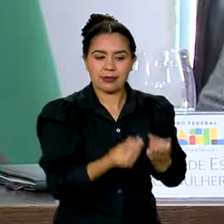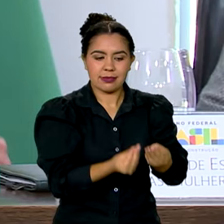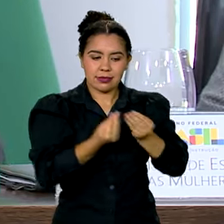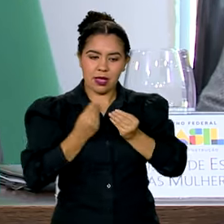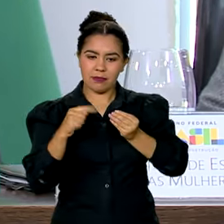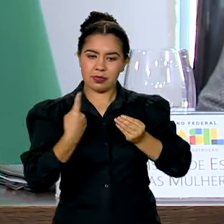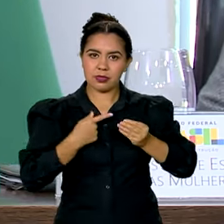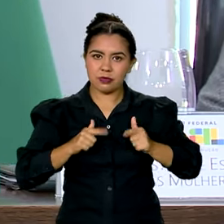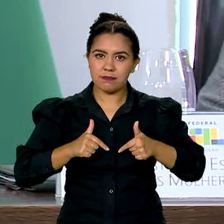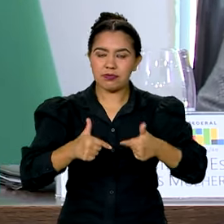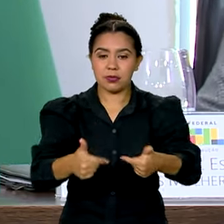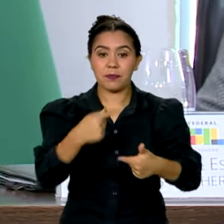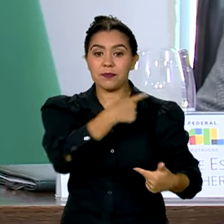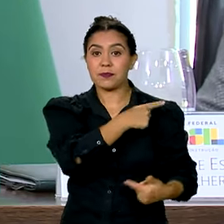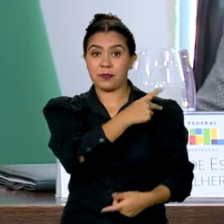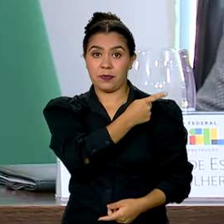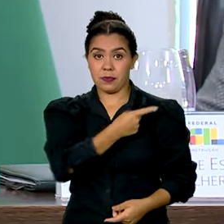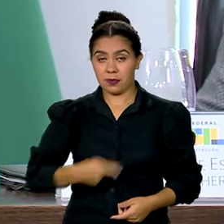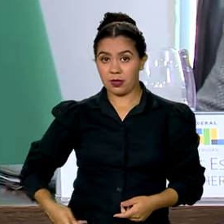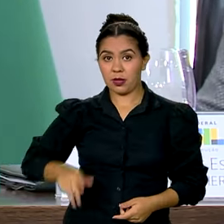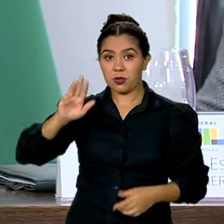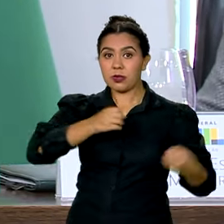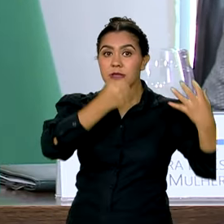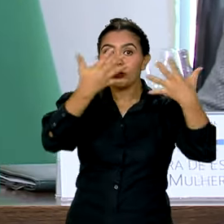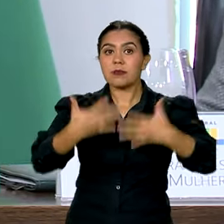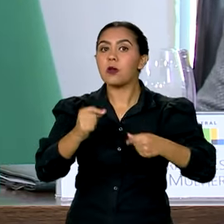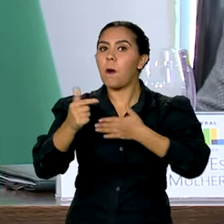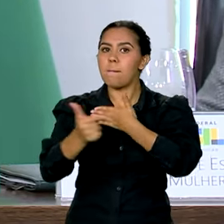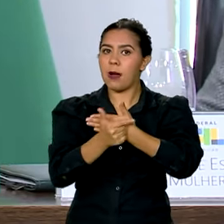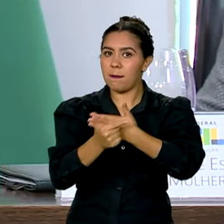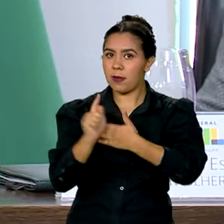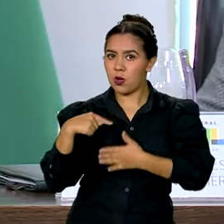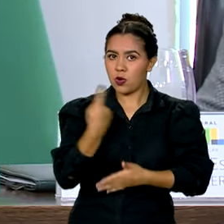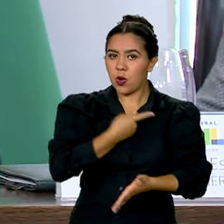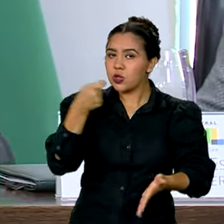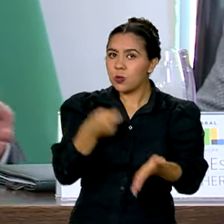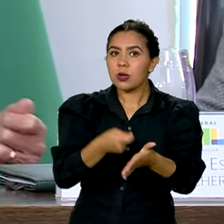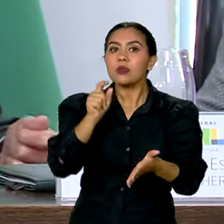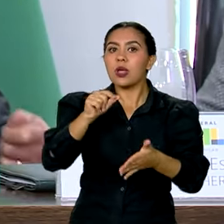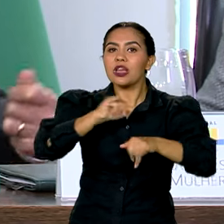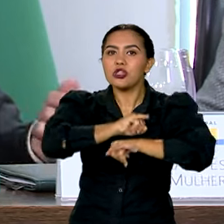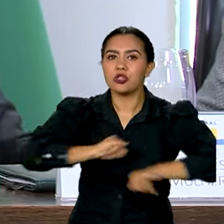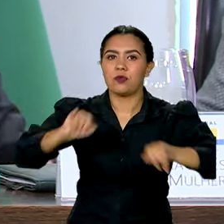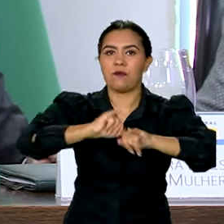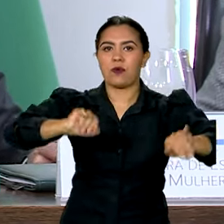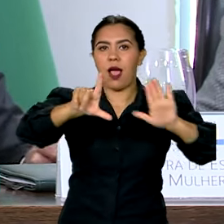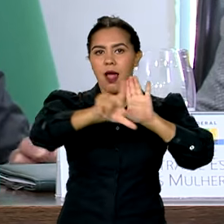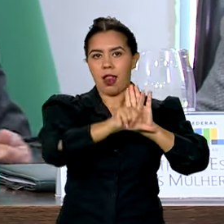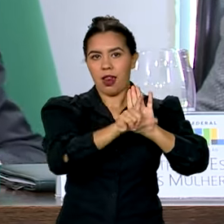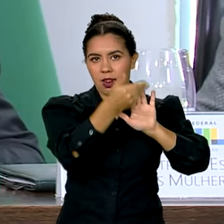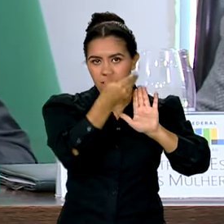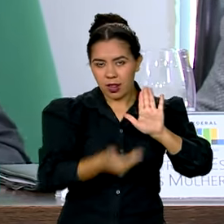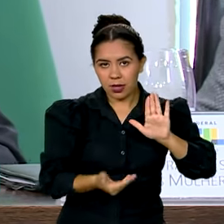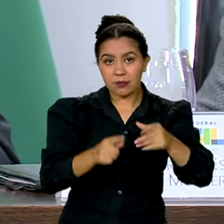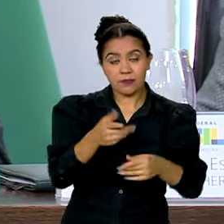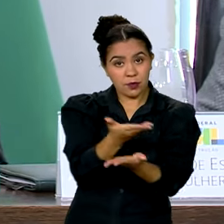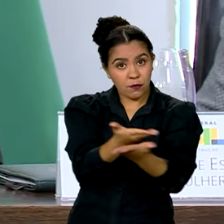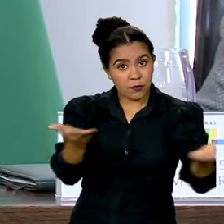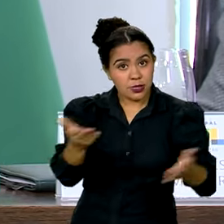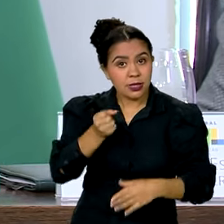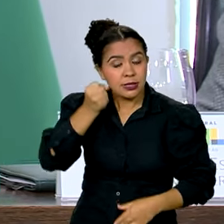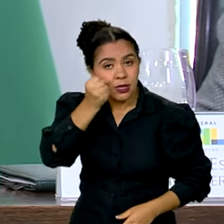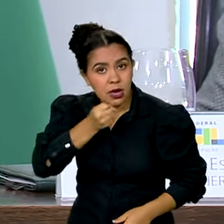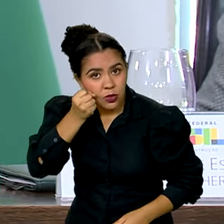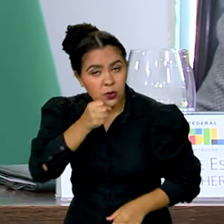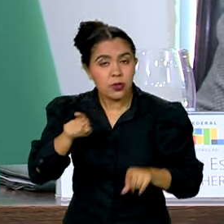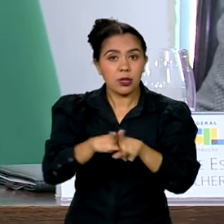elemento. Nós temos o papel, então, enquanto governo, de divulgar essa lei. Os senadores e deputados, sobretudo